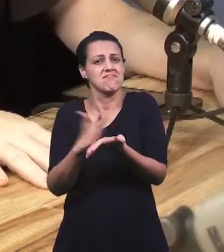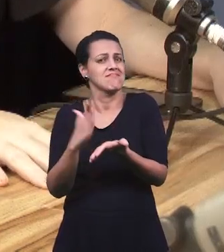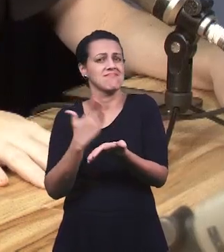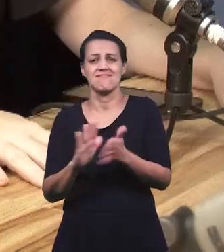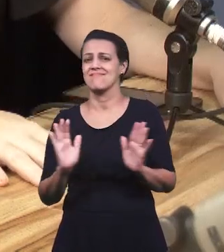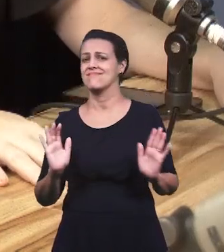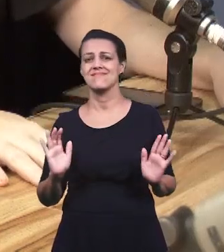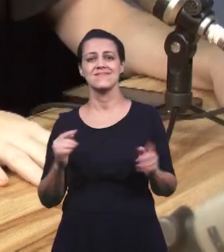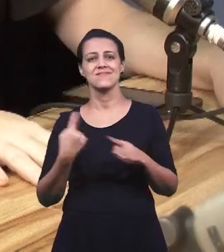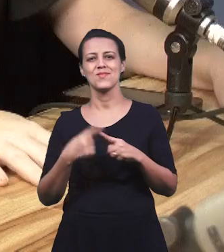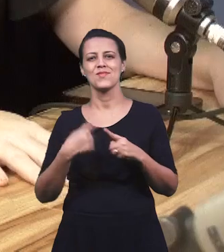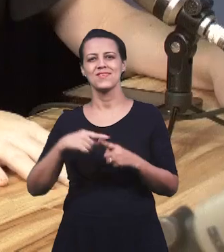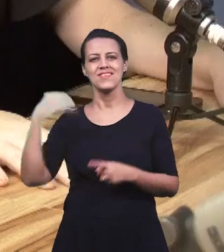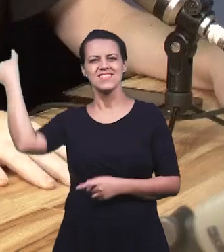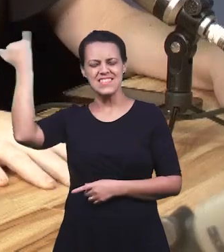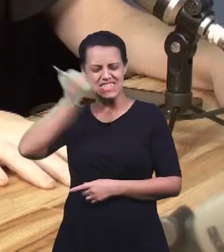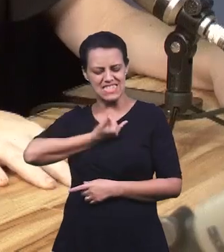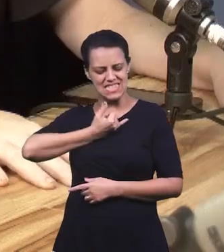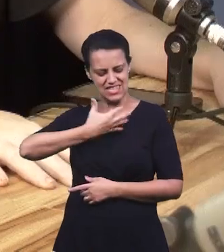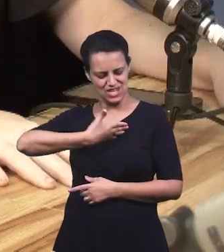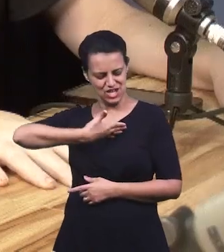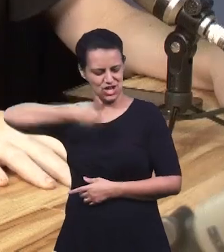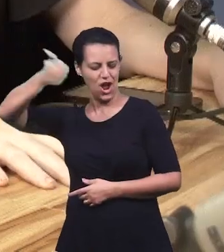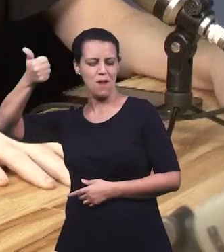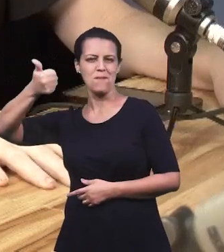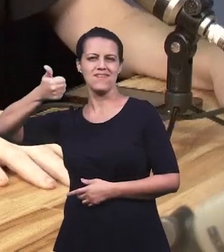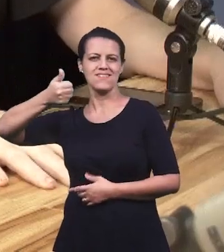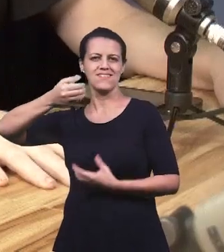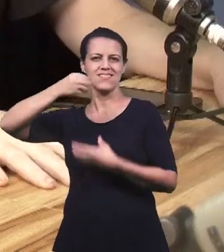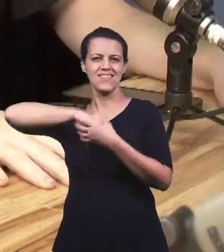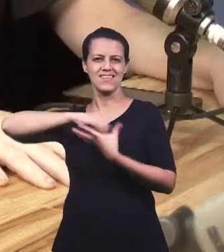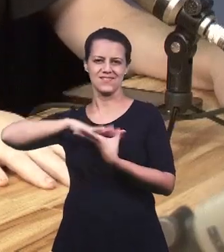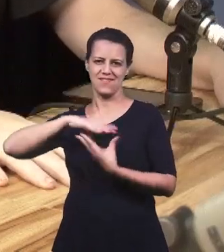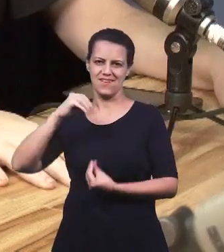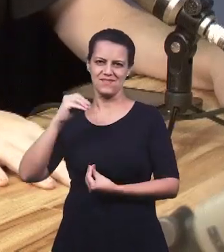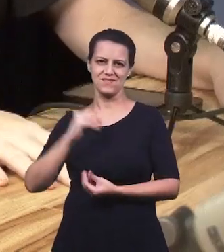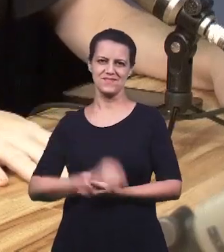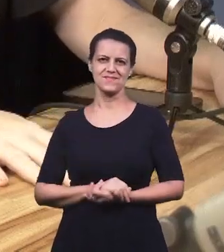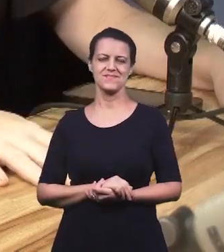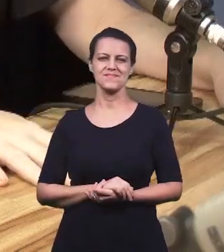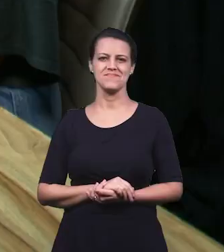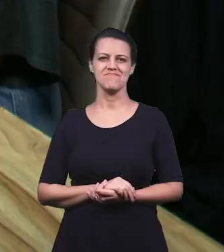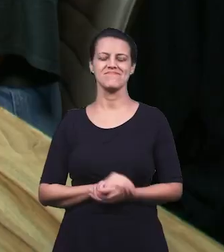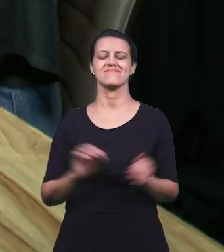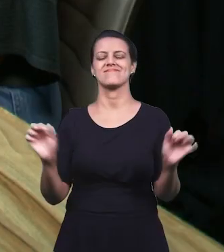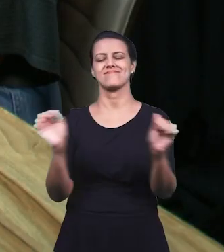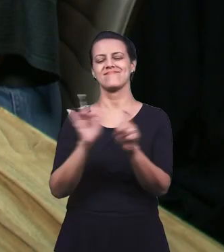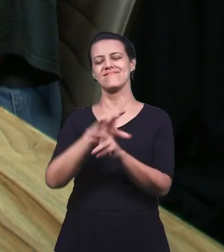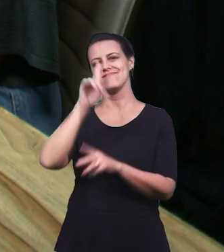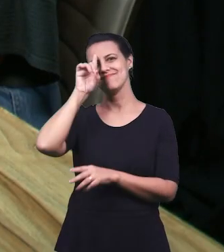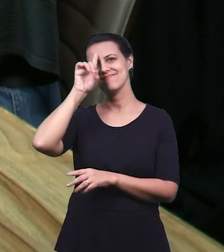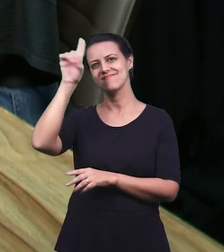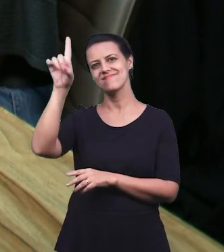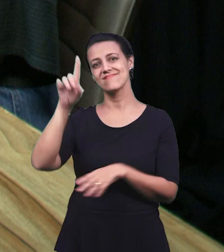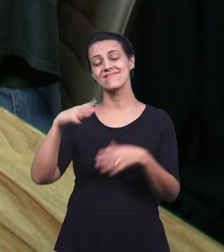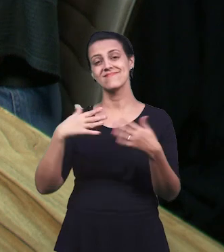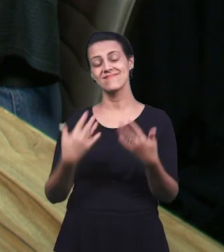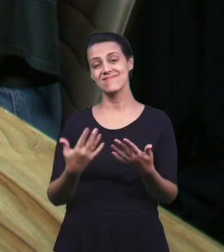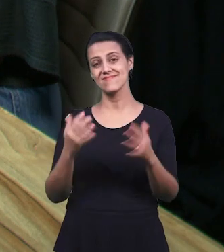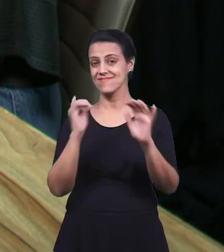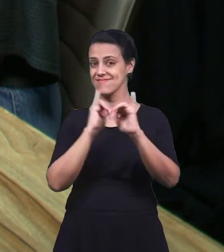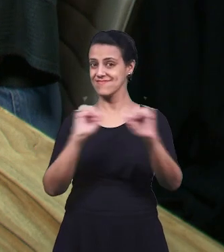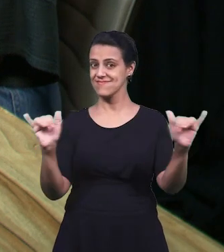profundo, da nossa alma e nos chama, e nós vamos para sempre morar com o Senhor. Amém. Glória a Deus. Glória a Deus. Então a gente fica com uma aprendizagem tanto para os